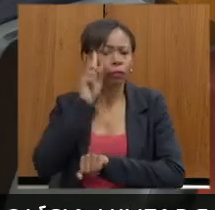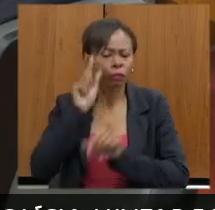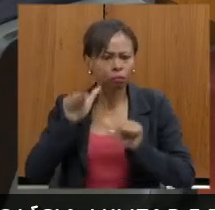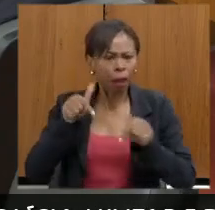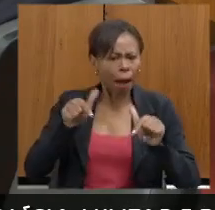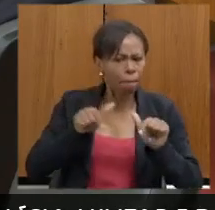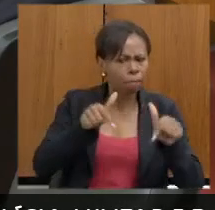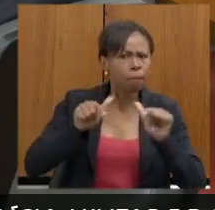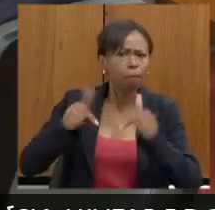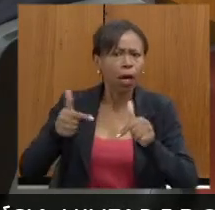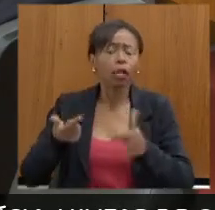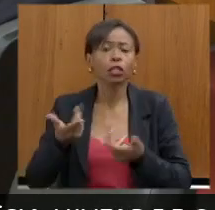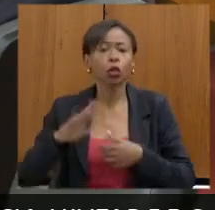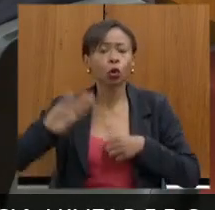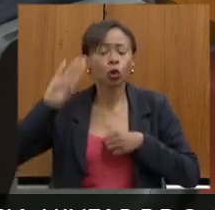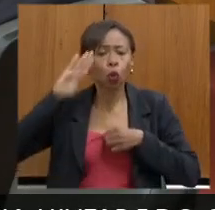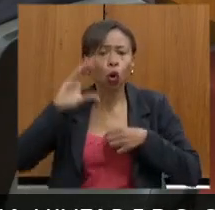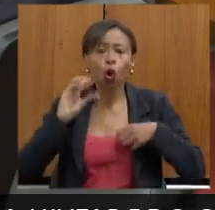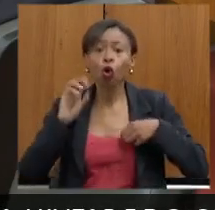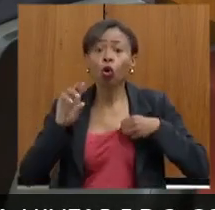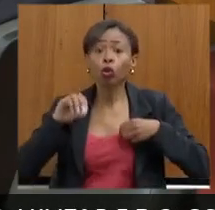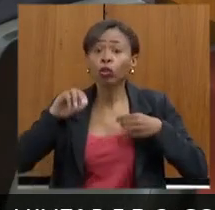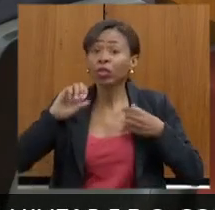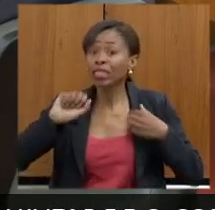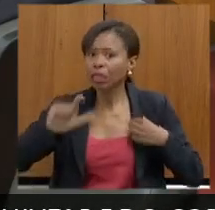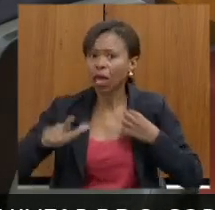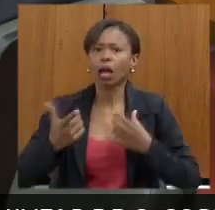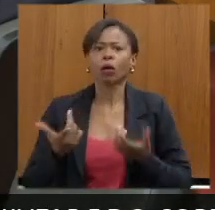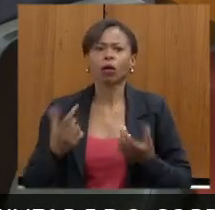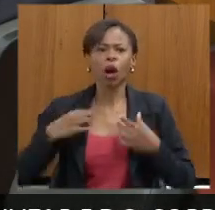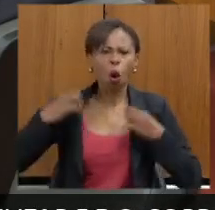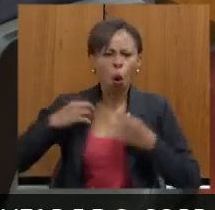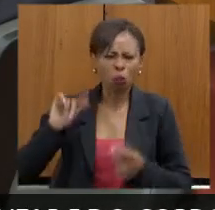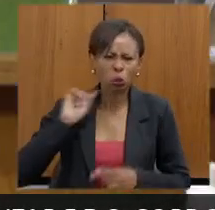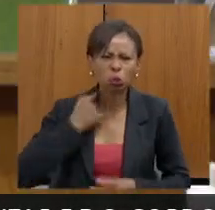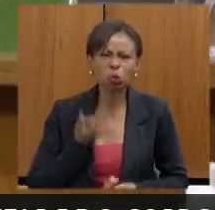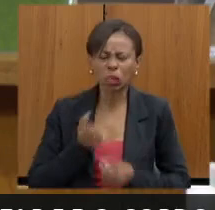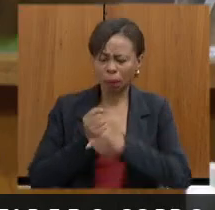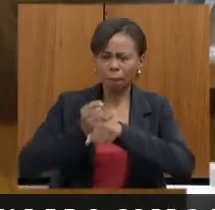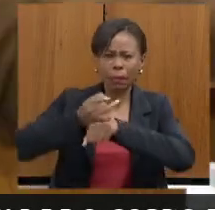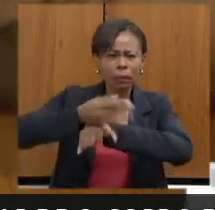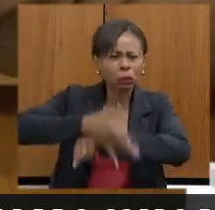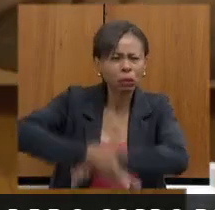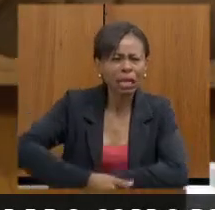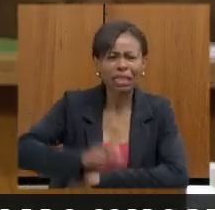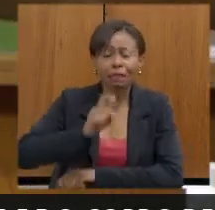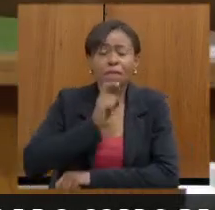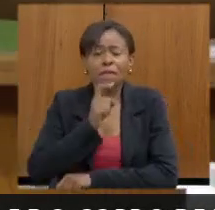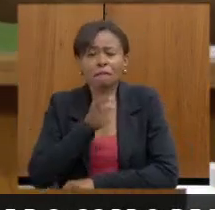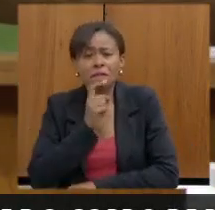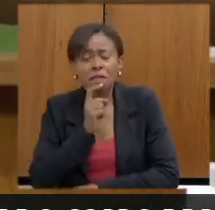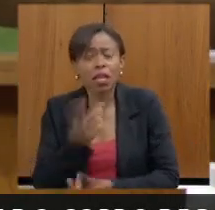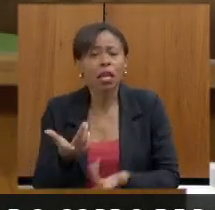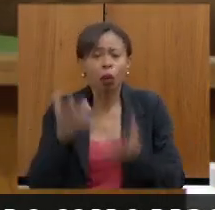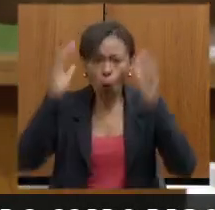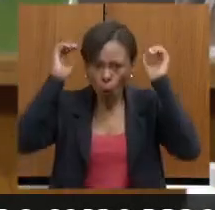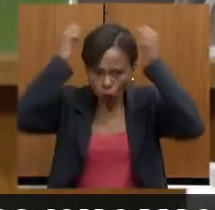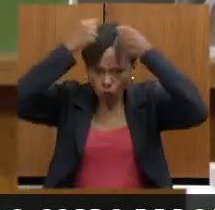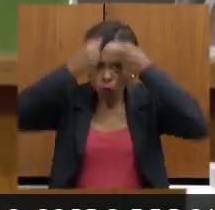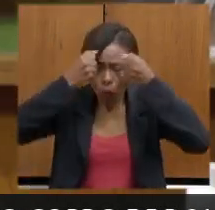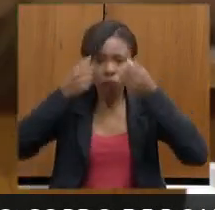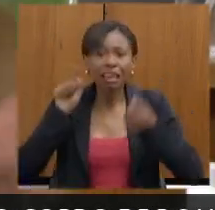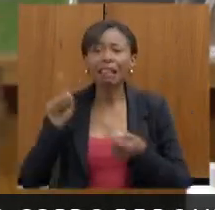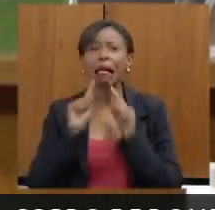de tarde os nossos coronéis com coturno sujo de terra virando madrugada passando frio saber colocando que Gohan criticar um gorro que a gente criou